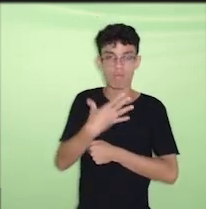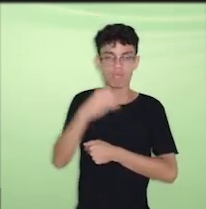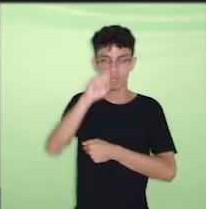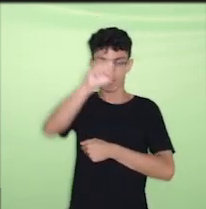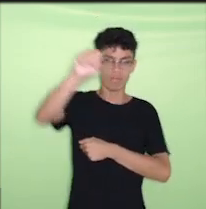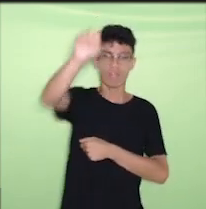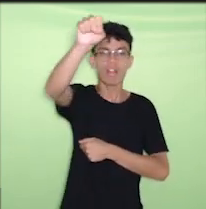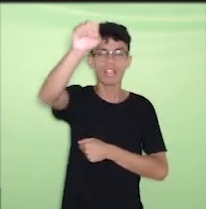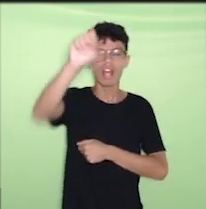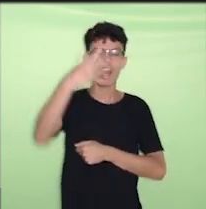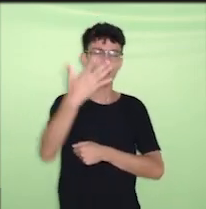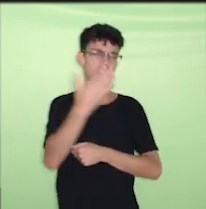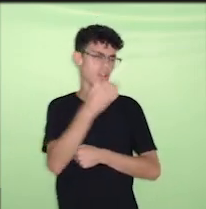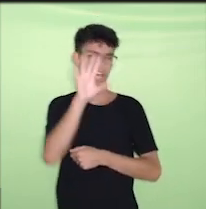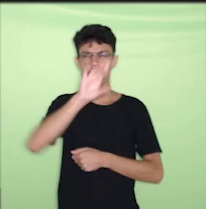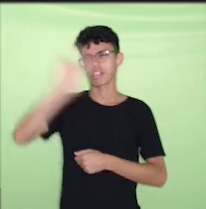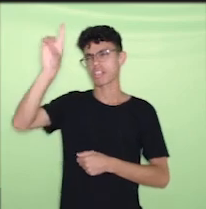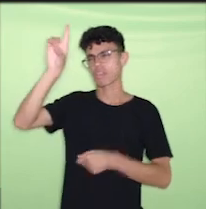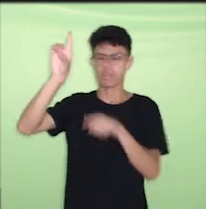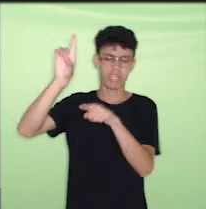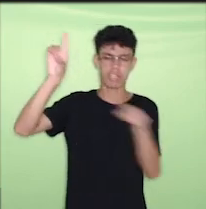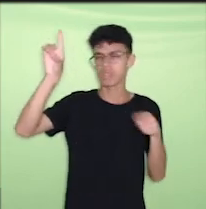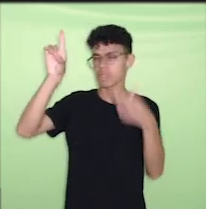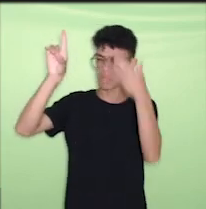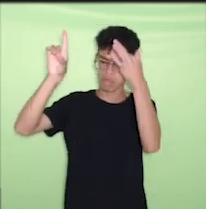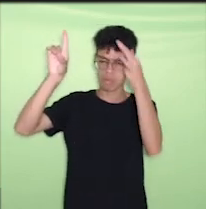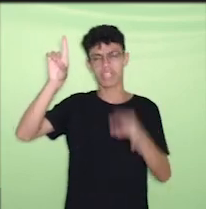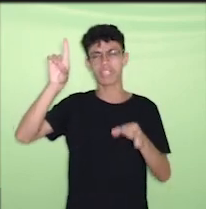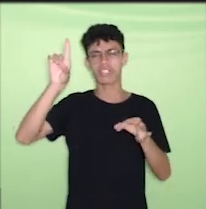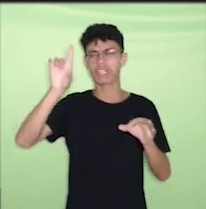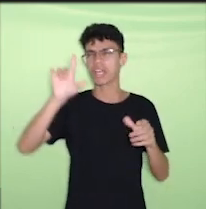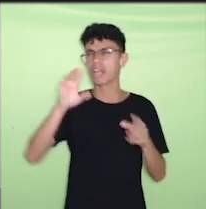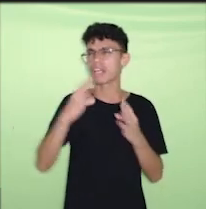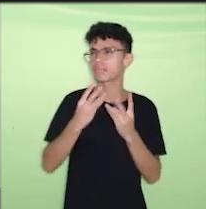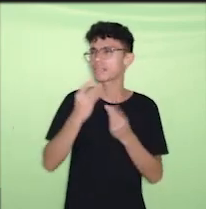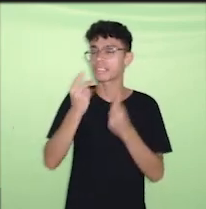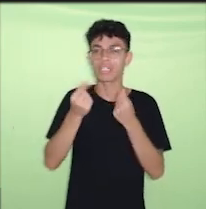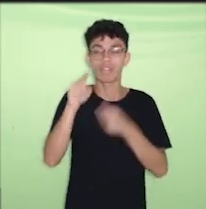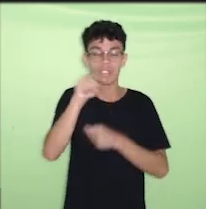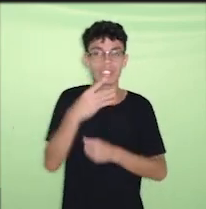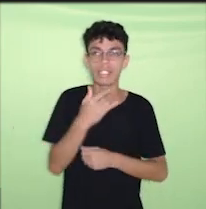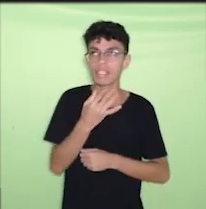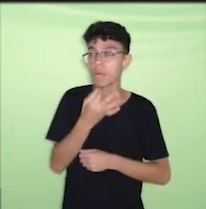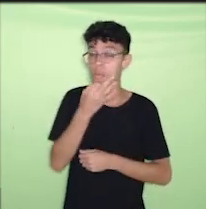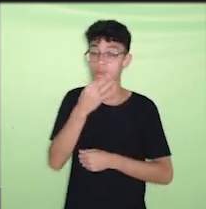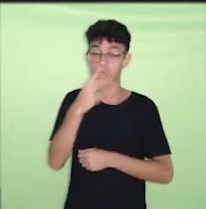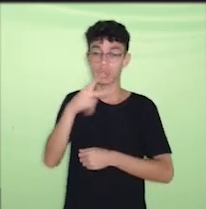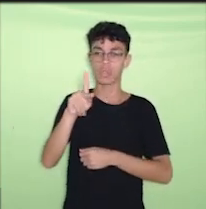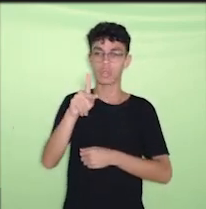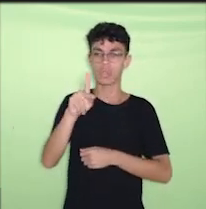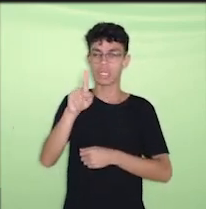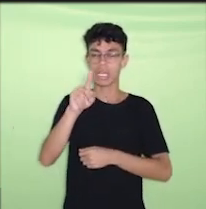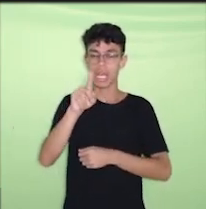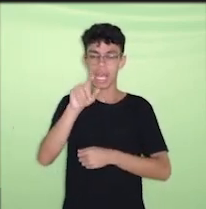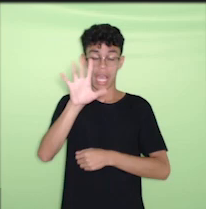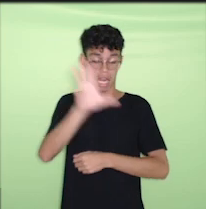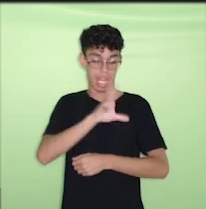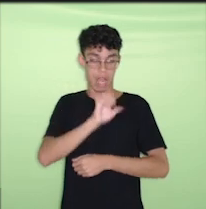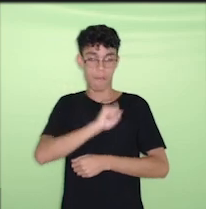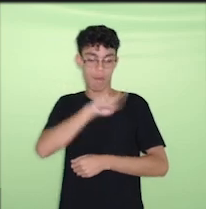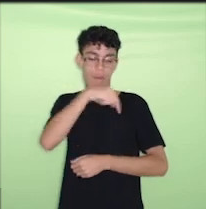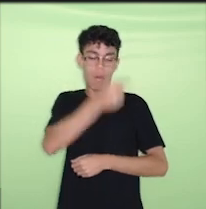não é que é bom, meu Deus. Será que vocês não entendem? É mais... E você acha que ele também amava os outros como um